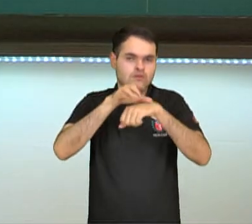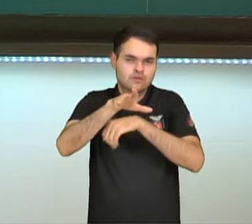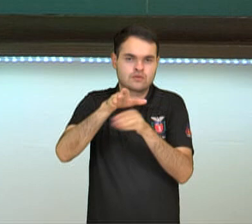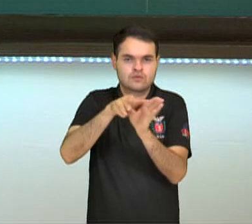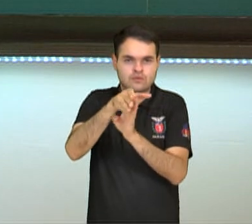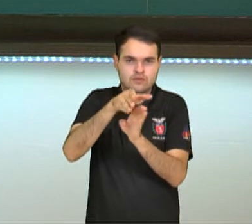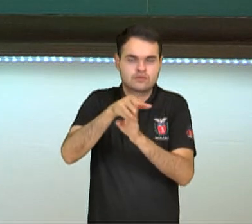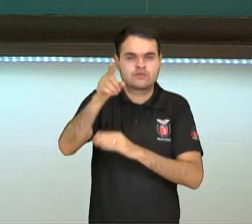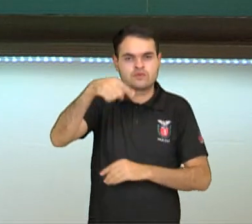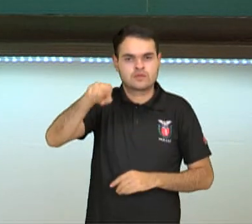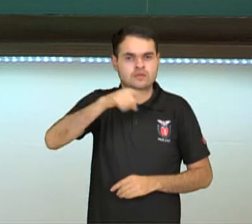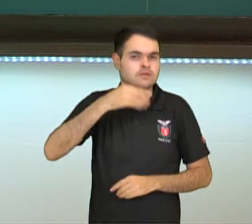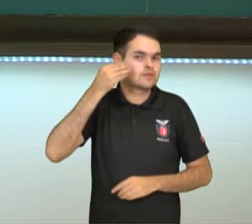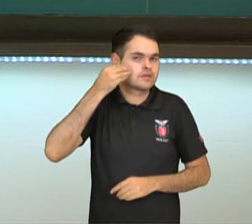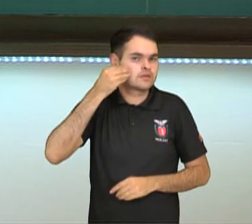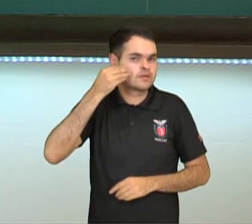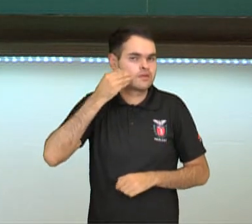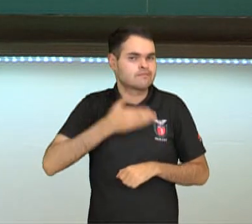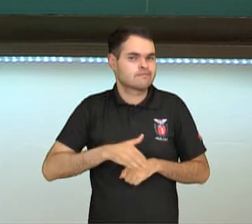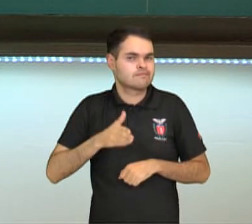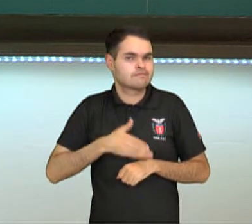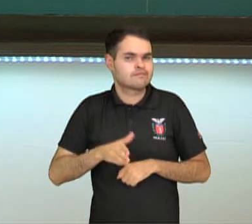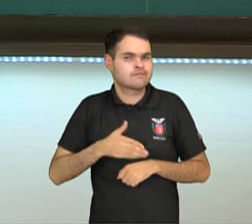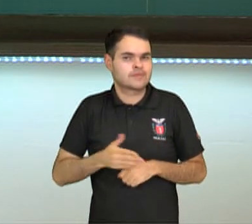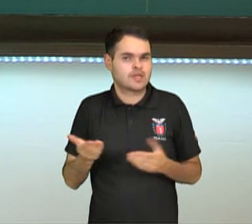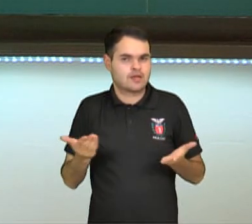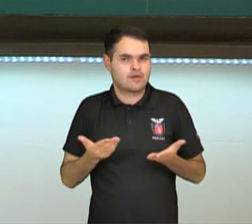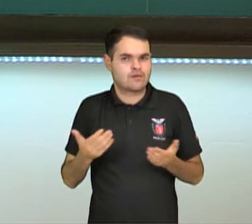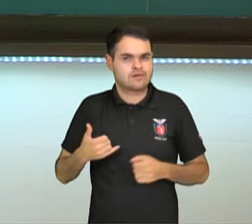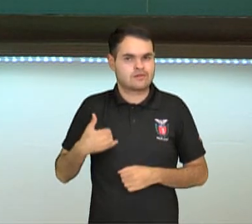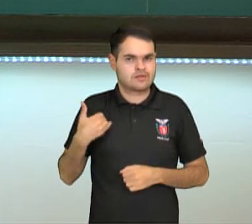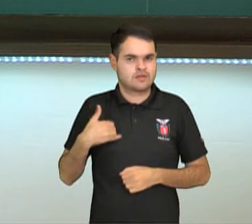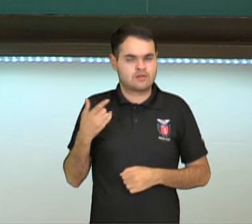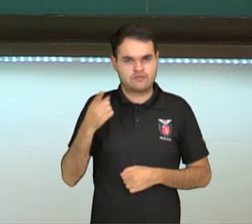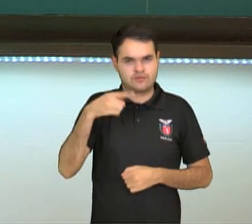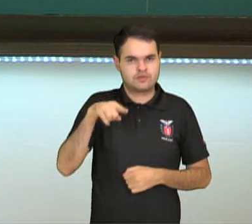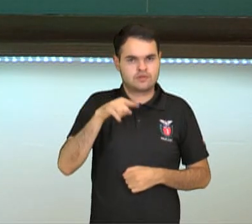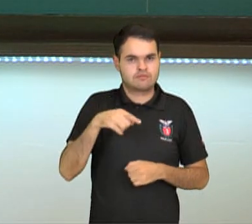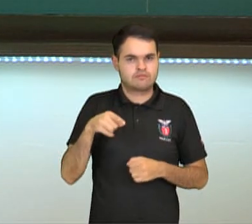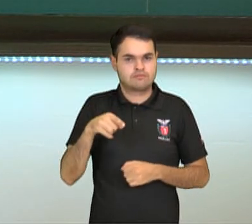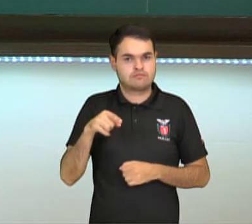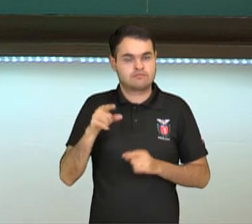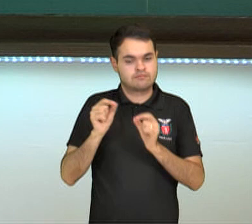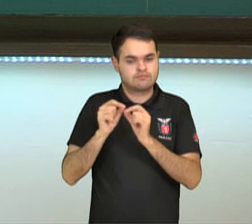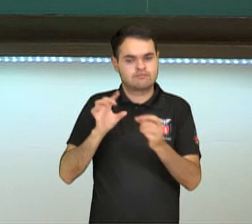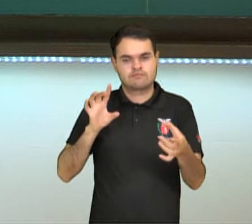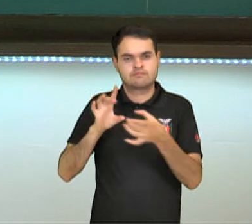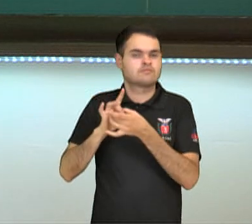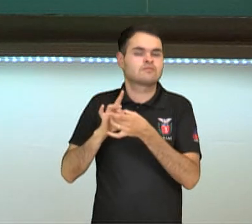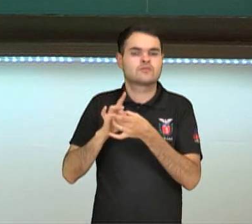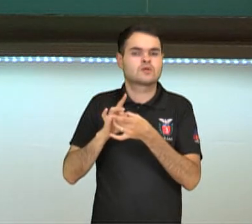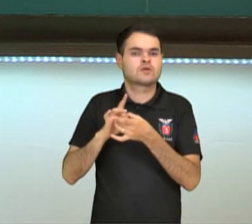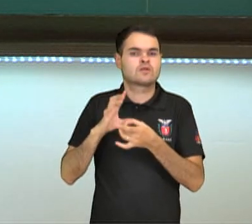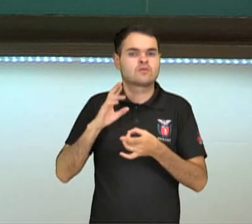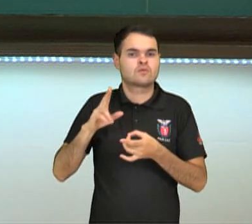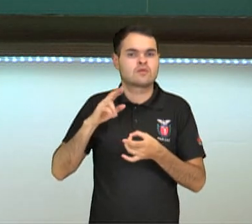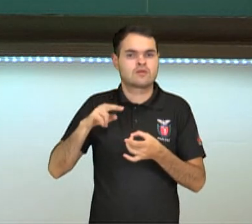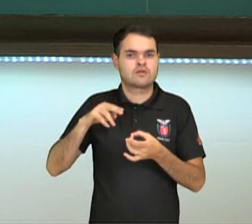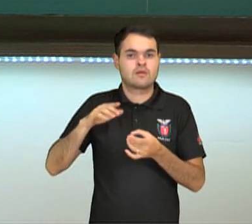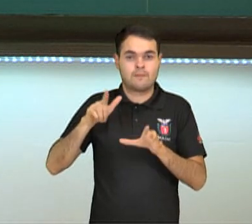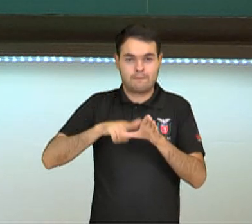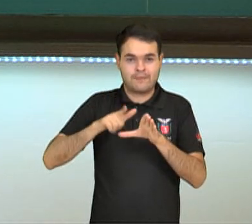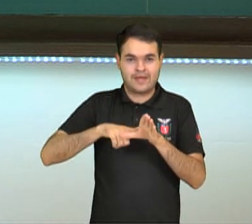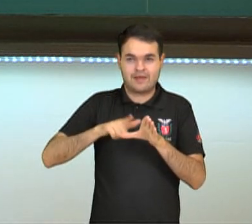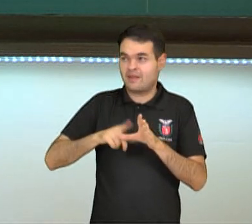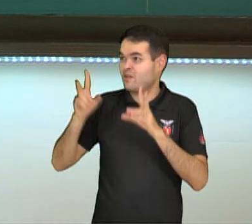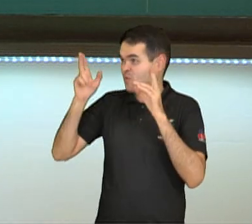todos vocês que estão, né, na idade de vocês, que façam esse exercício não apoiado nos pés,